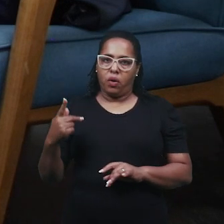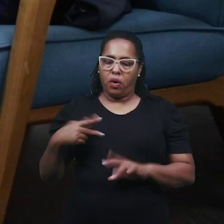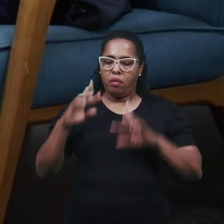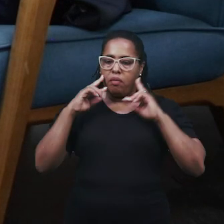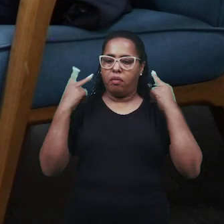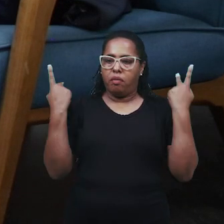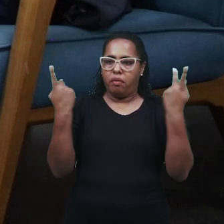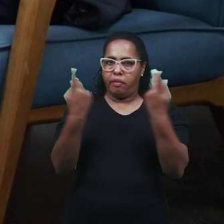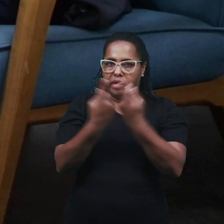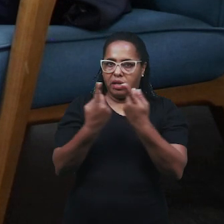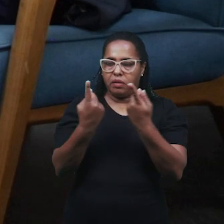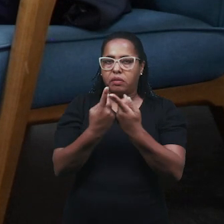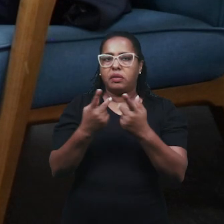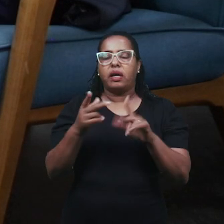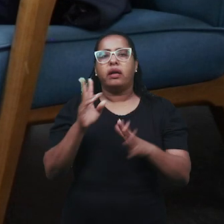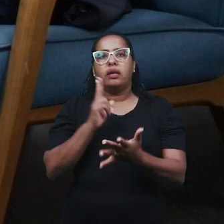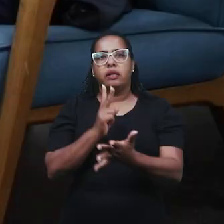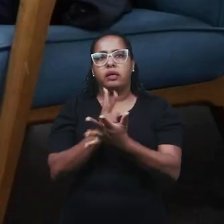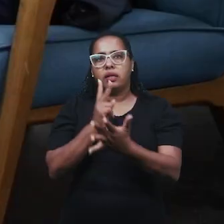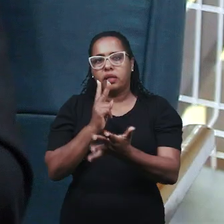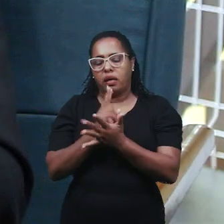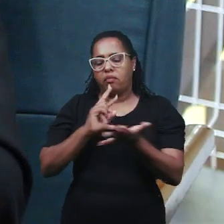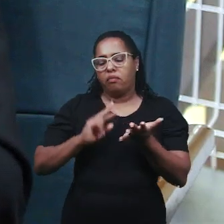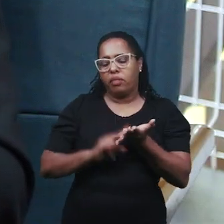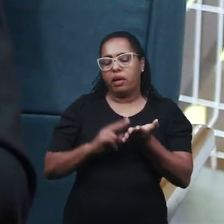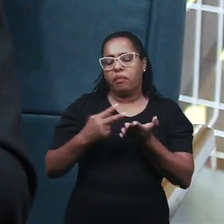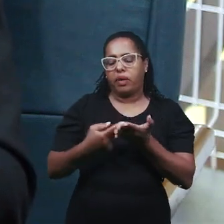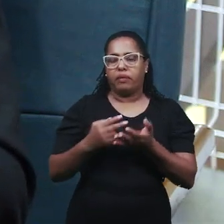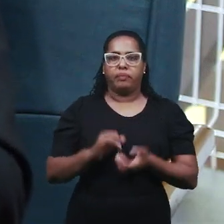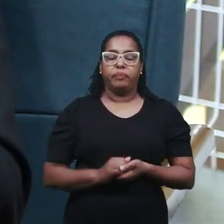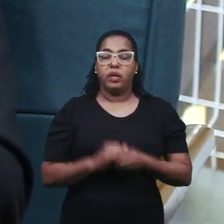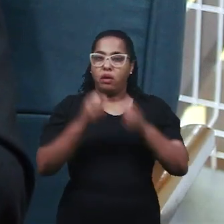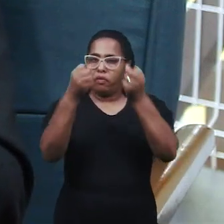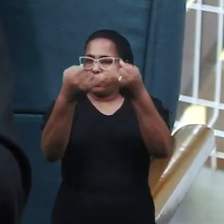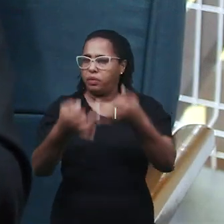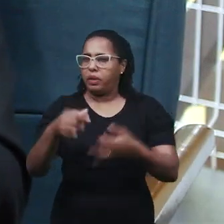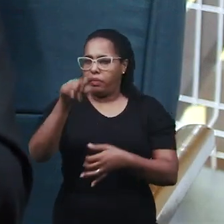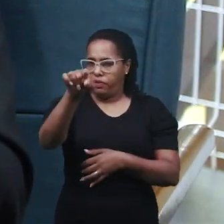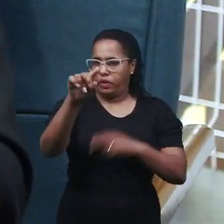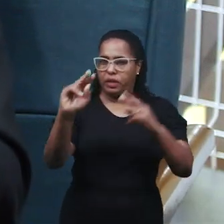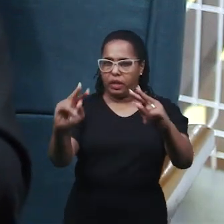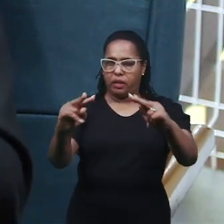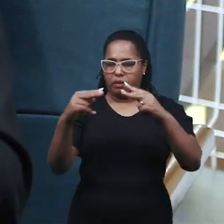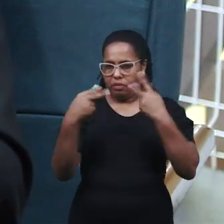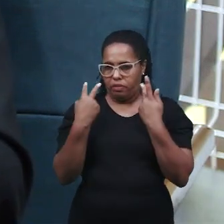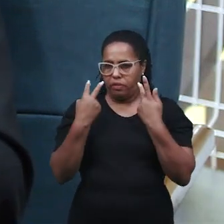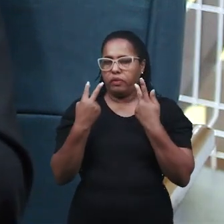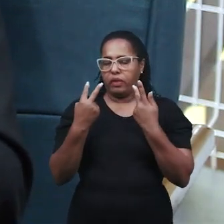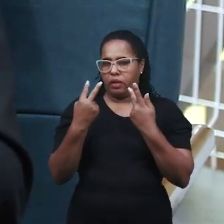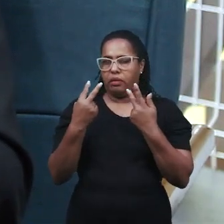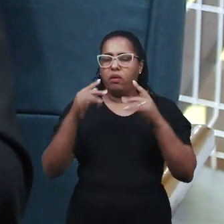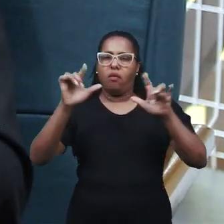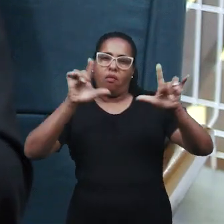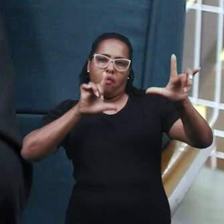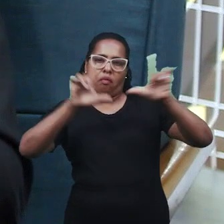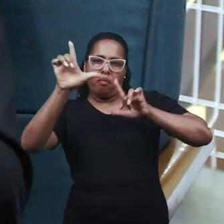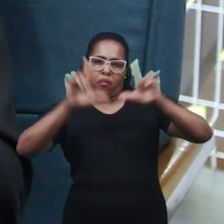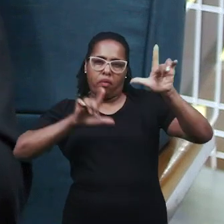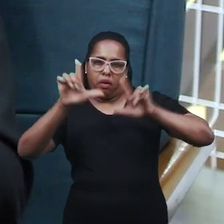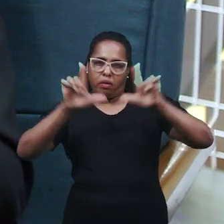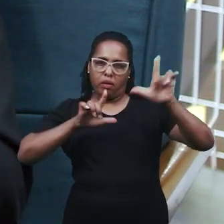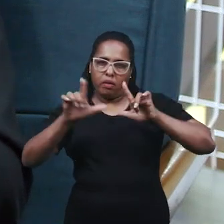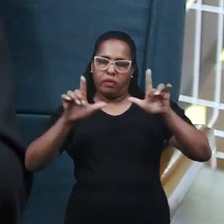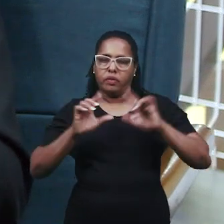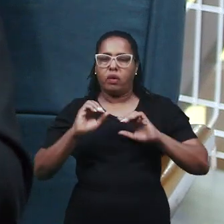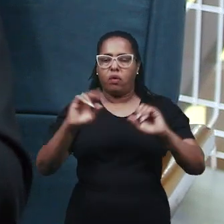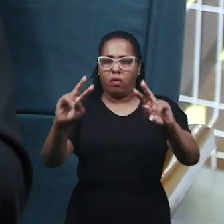transmitido pela internet a gente traduz. Eu quero explicar para você que está nos assistindo, você que está nos vendo pela televisão, por exemplo, ou